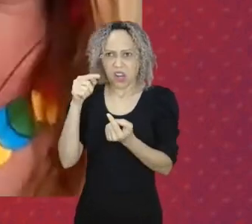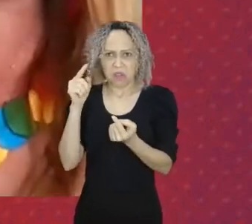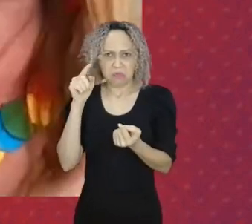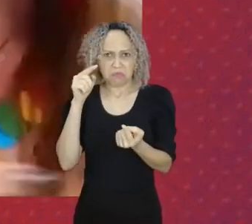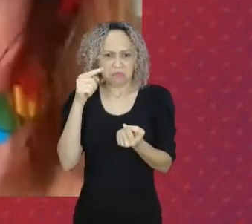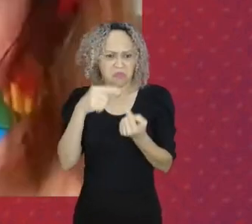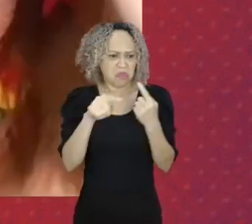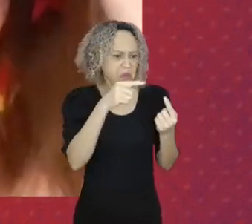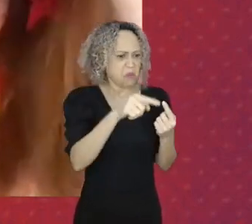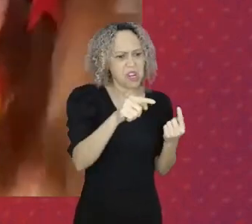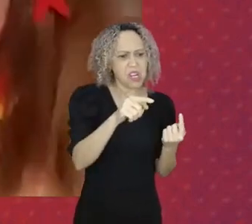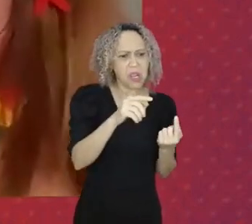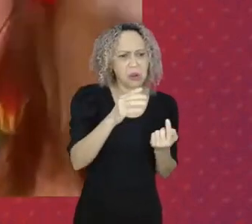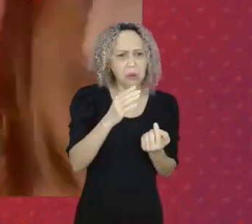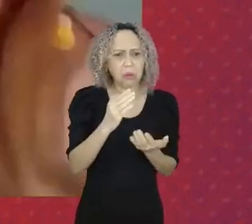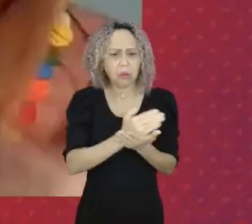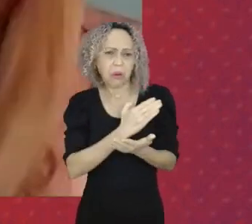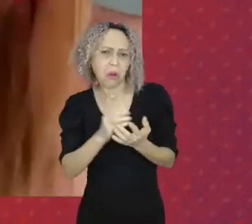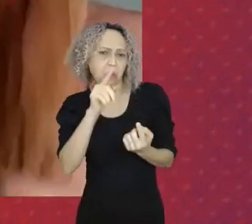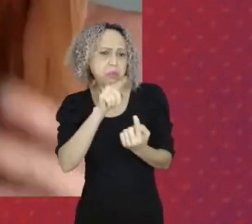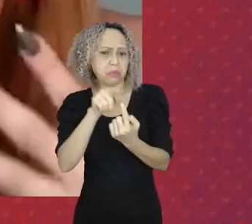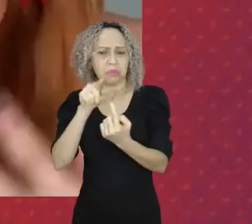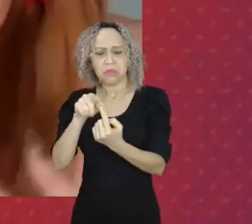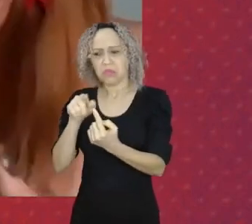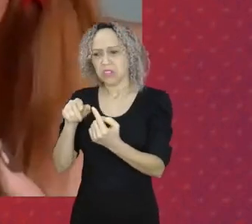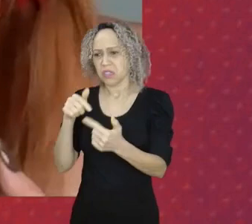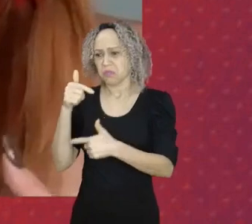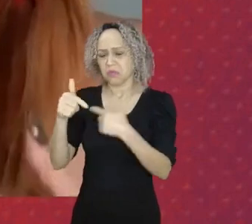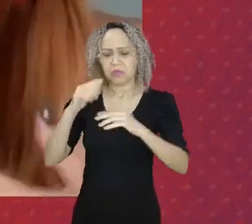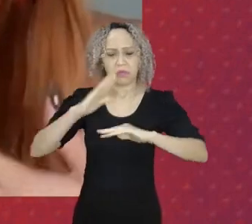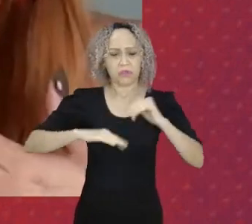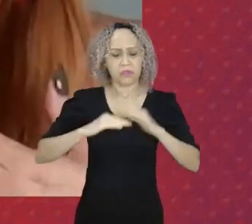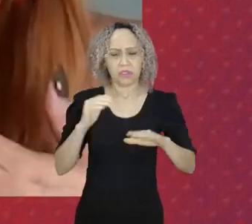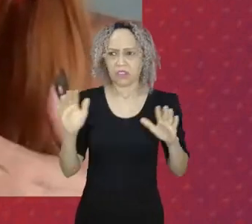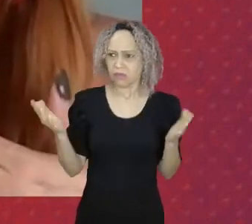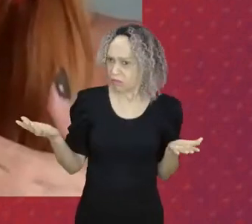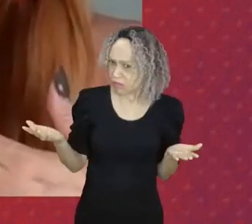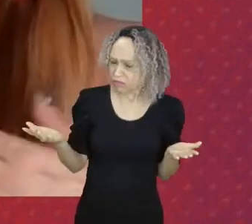dessa lógica que a gente vai dizer que uma pessoa